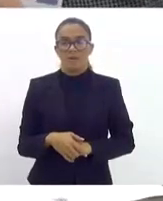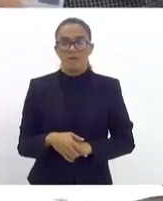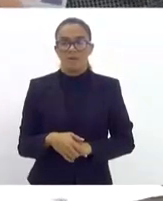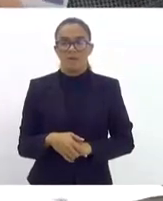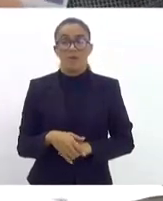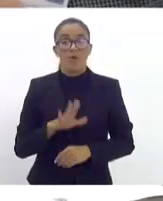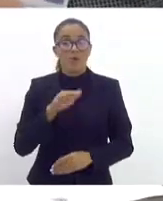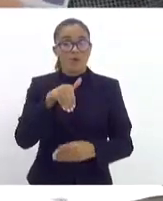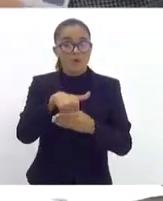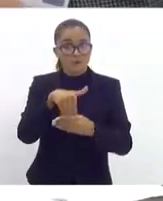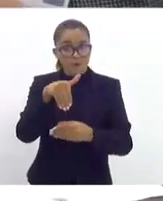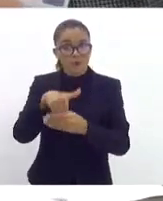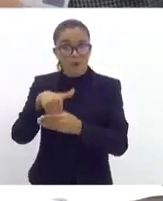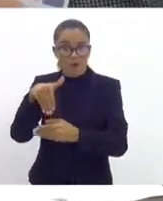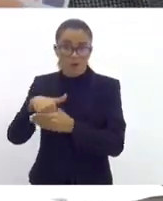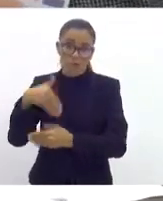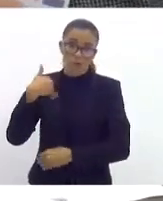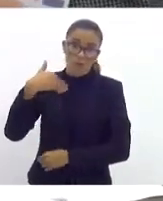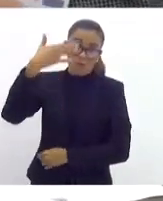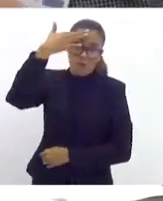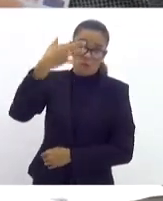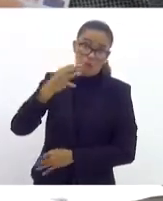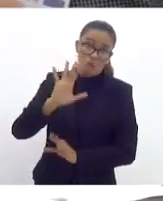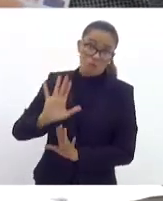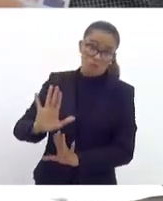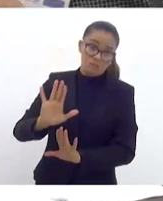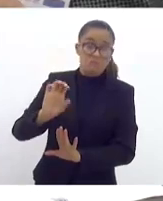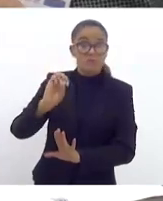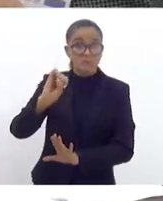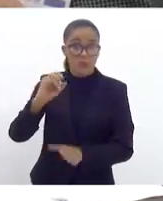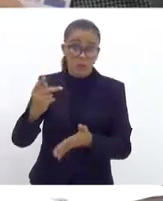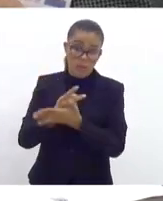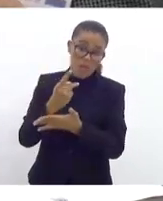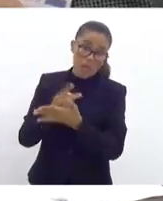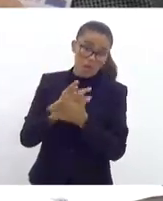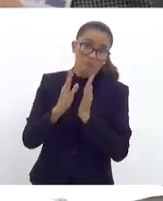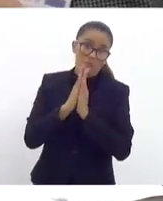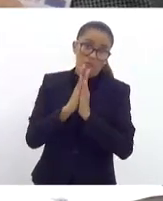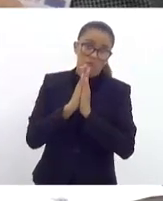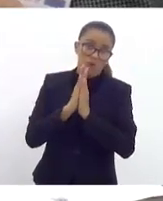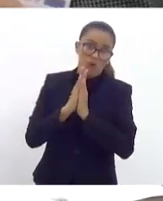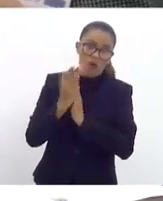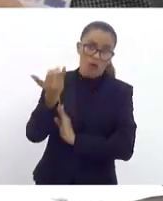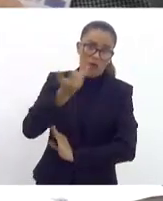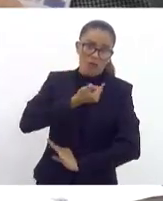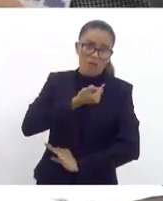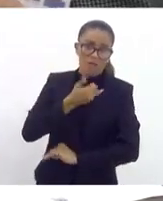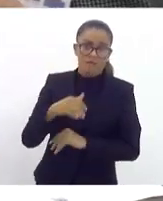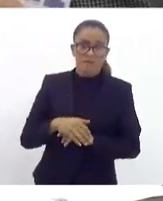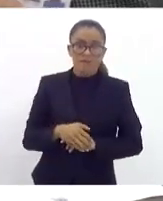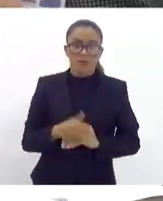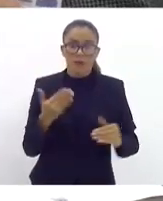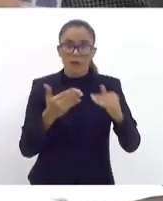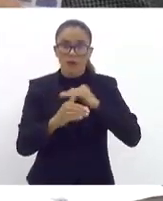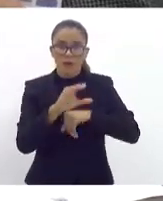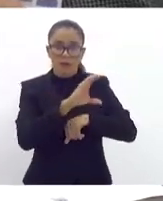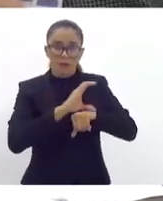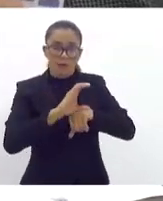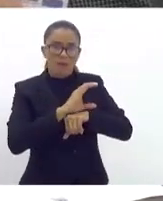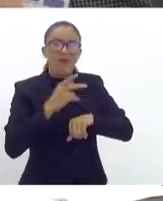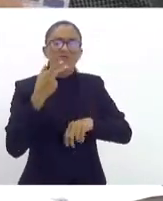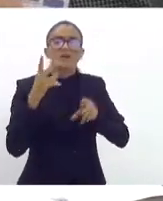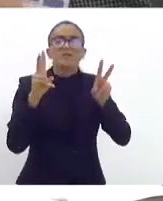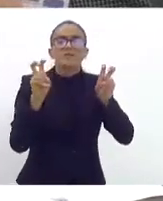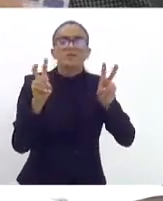o voto entendi eu o deputado de laroni me corrija o voto pela inconstitucionalidade é faz